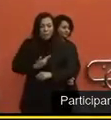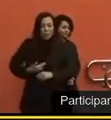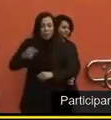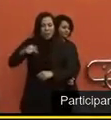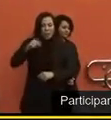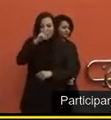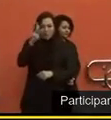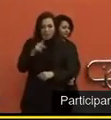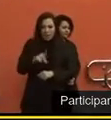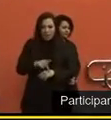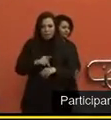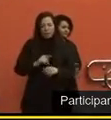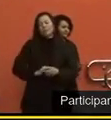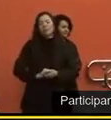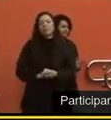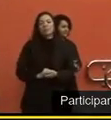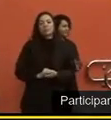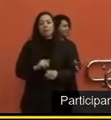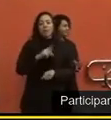país.